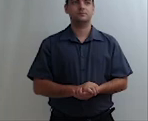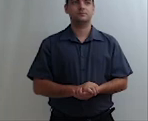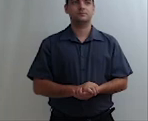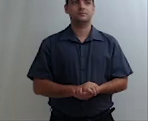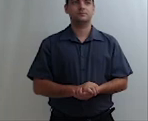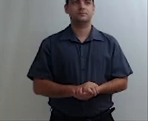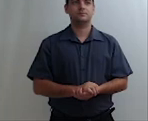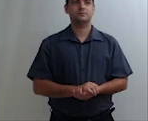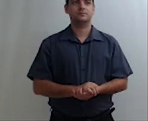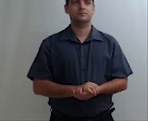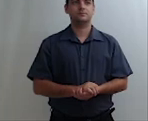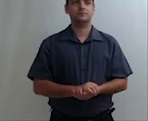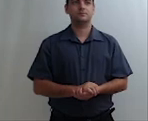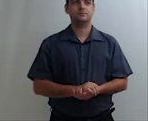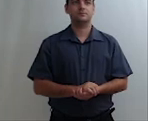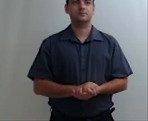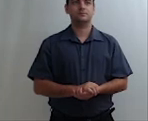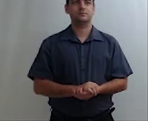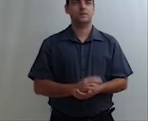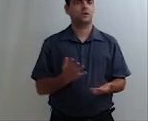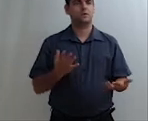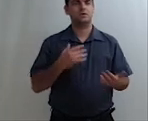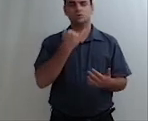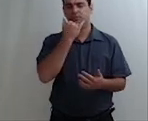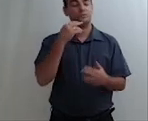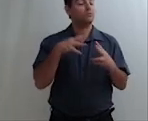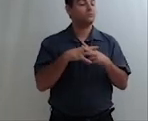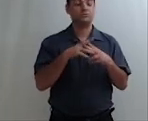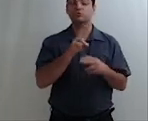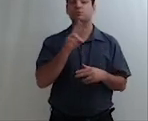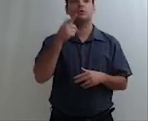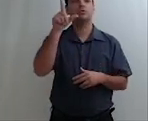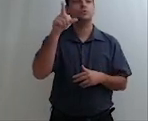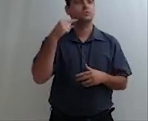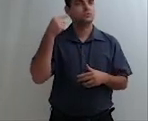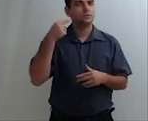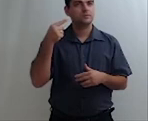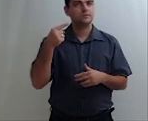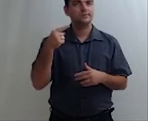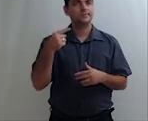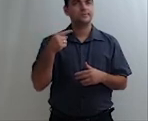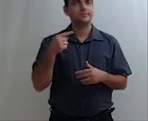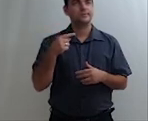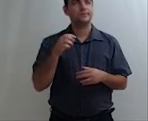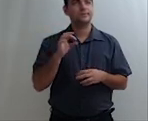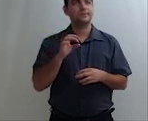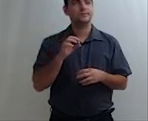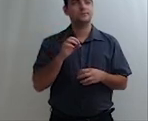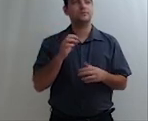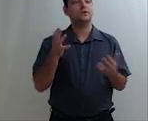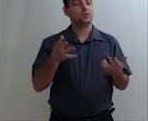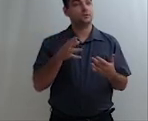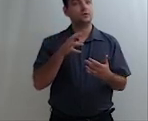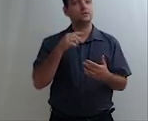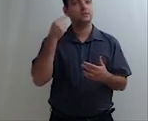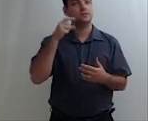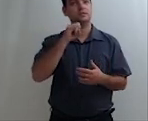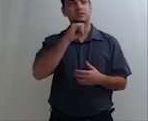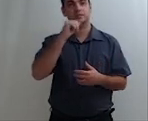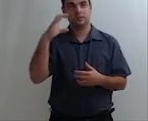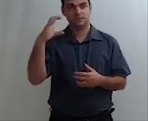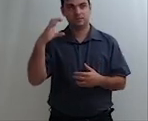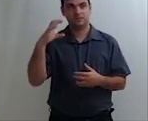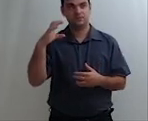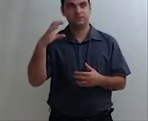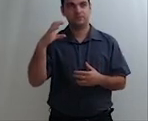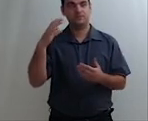não Dr Rafael esse é o doutor Desculpe já tô no julgamento antecedente Dr Isaac dos Santos Farias